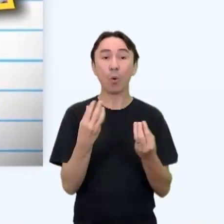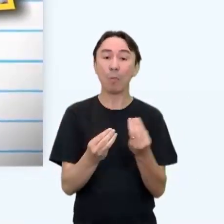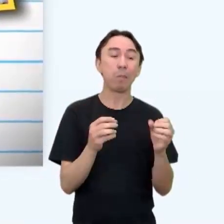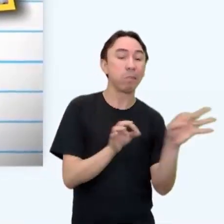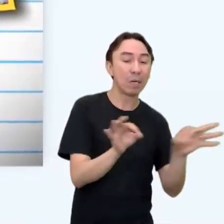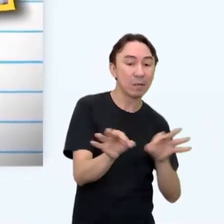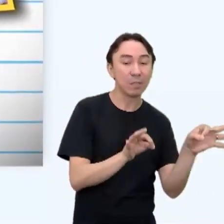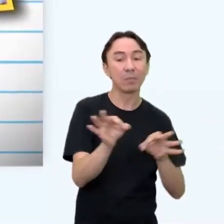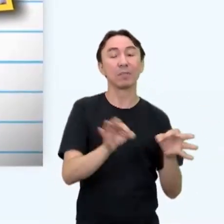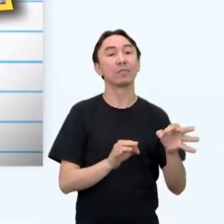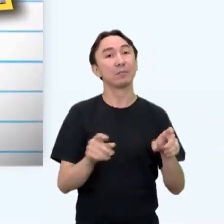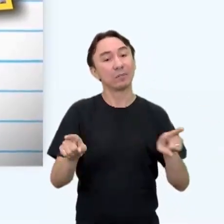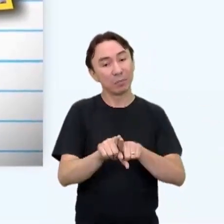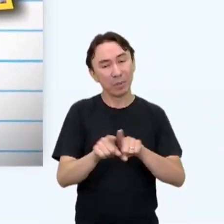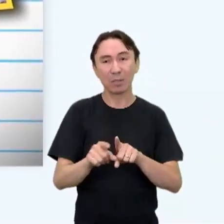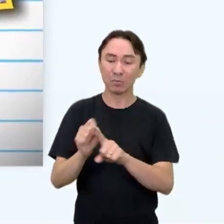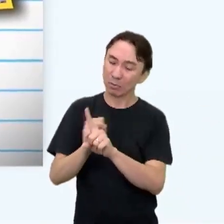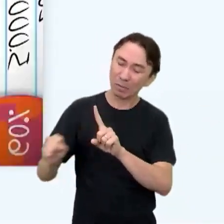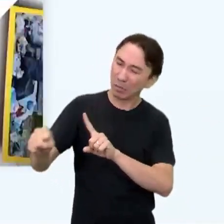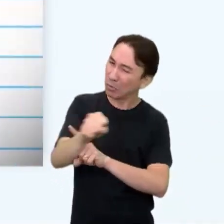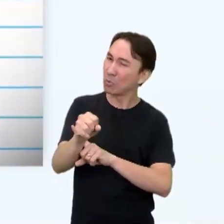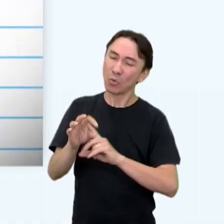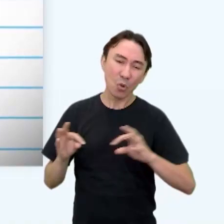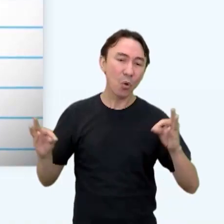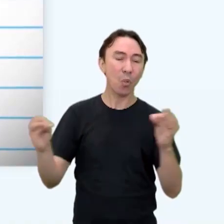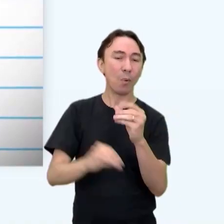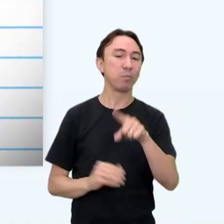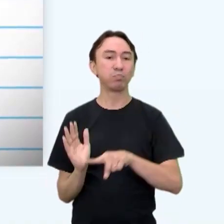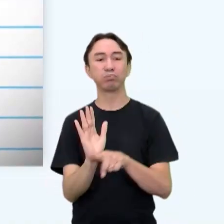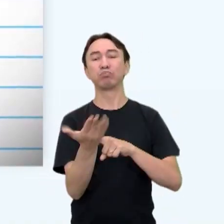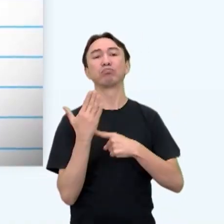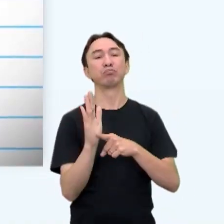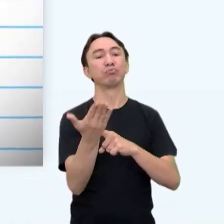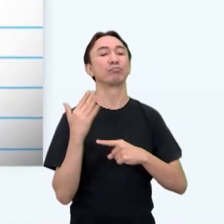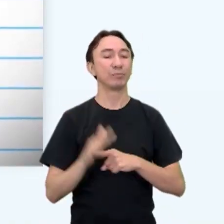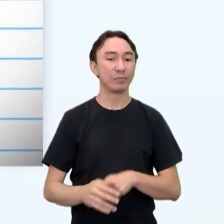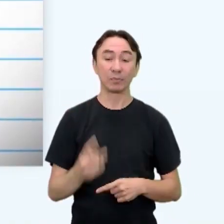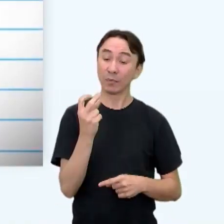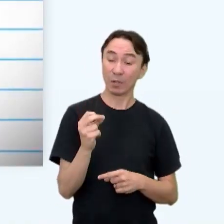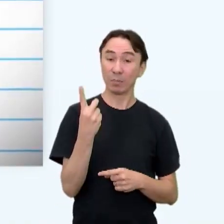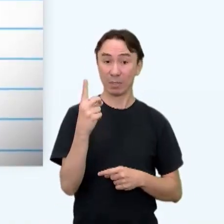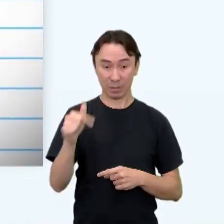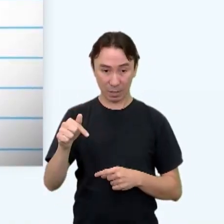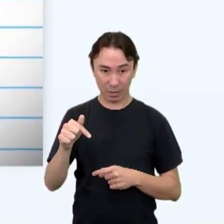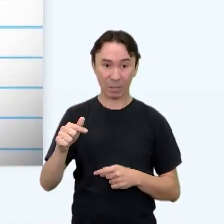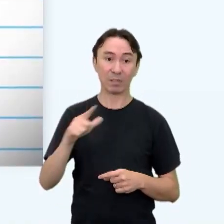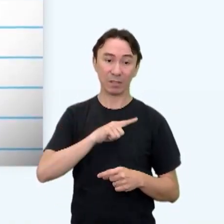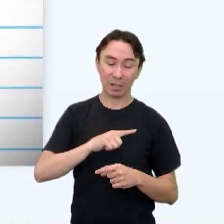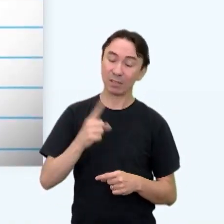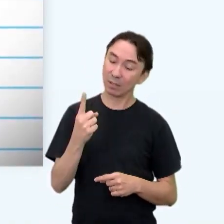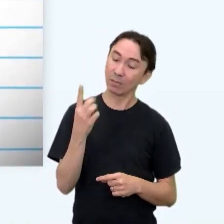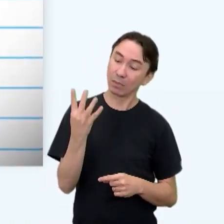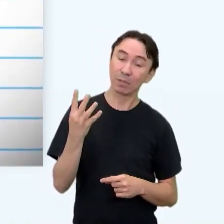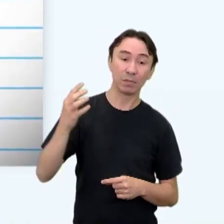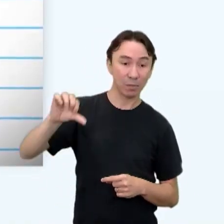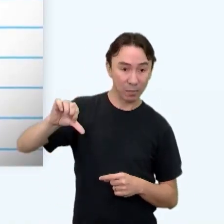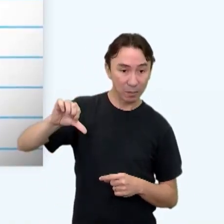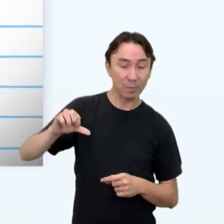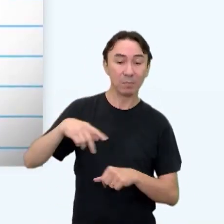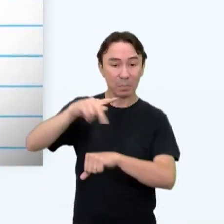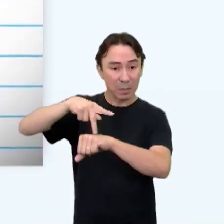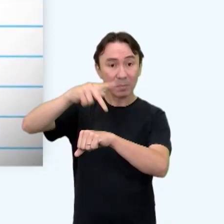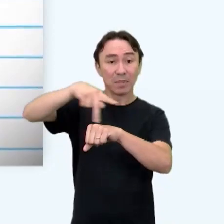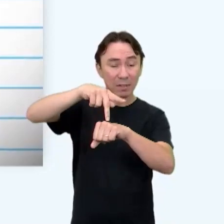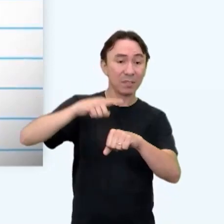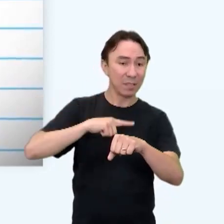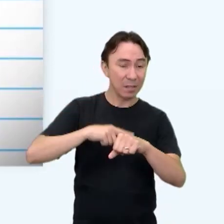de todos os setores da sociedade. Em maio de 2017, havia 149 países desenvolvendo políticas nacionais